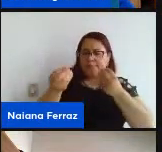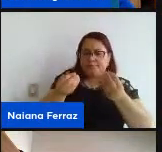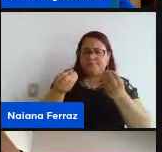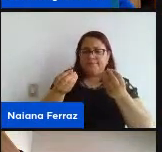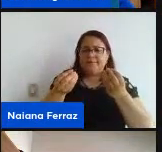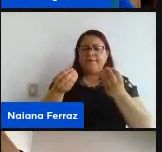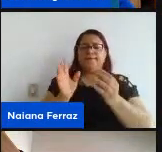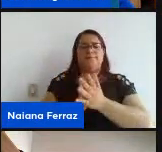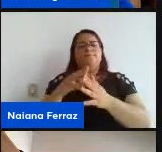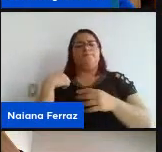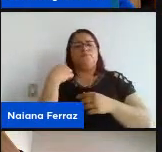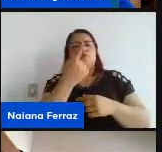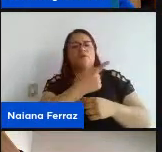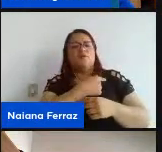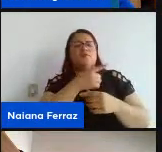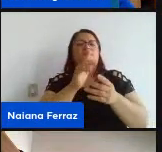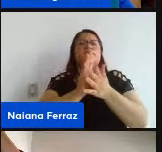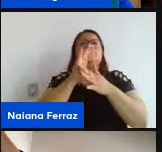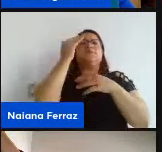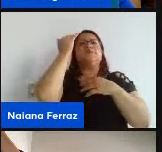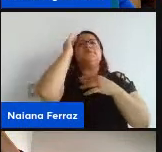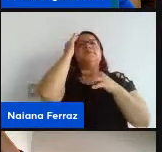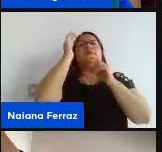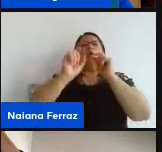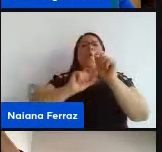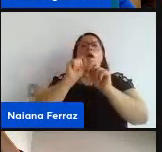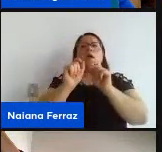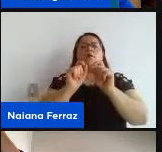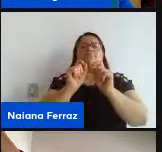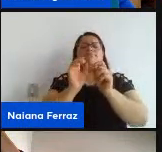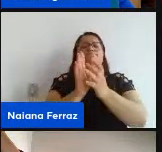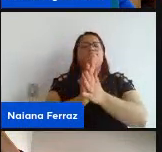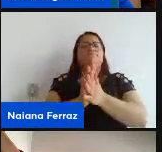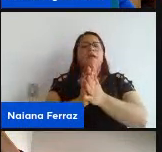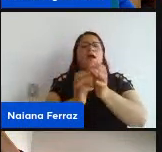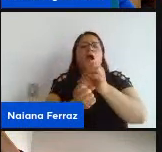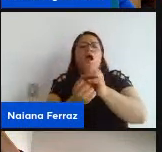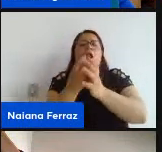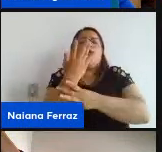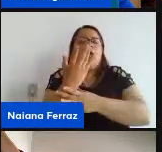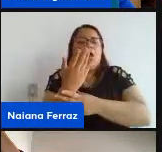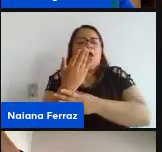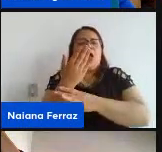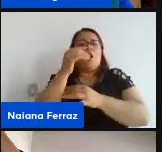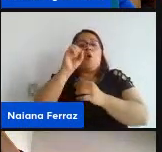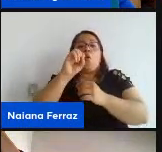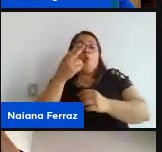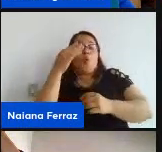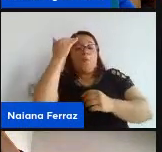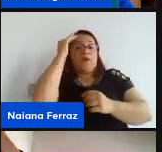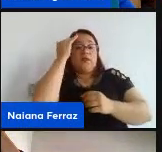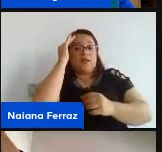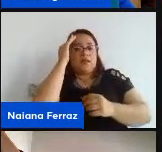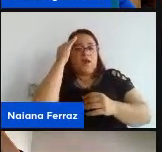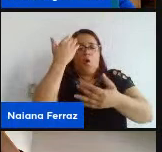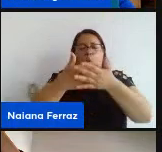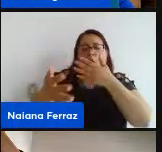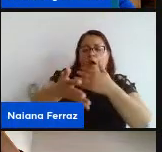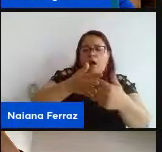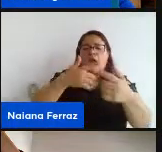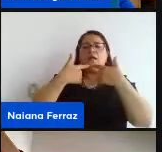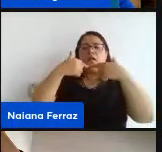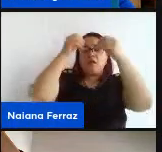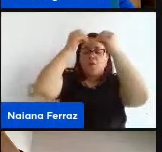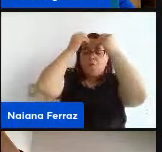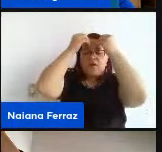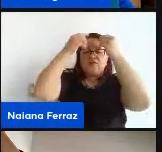aqui que para qualquer procedimento de produção ou compreensão de linguagem oral ou escrita,